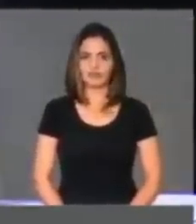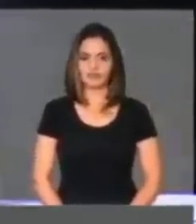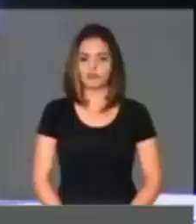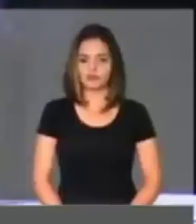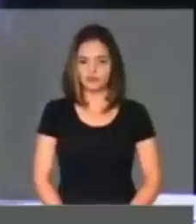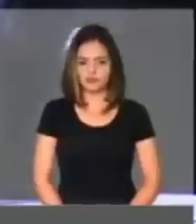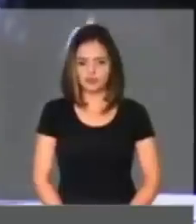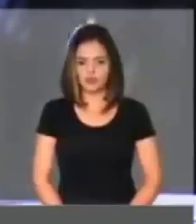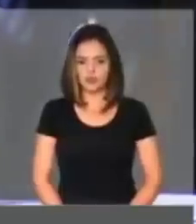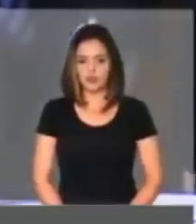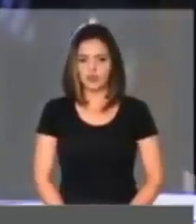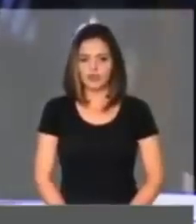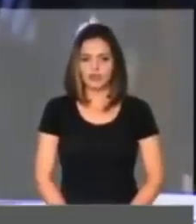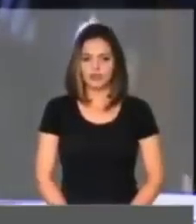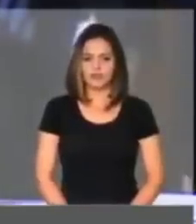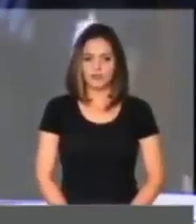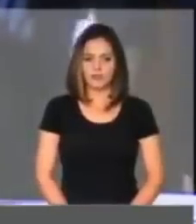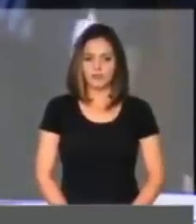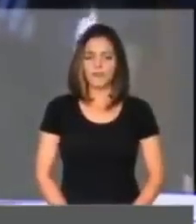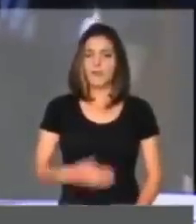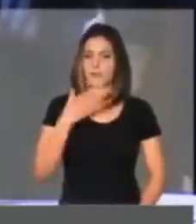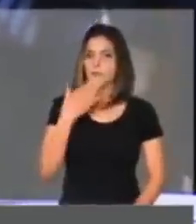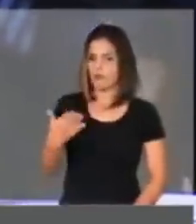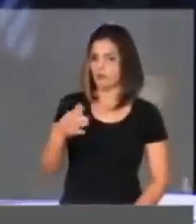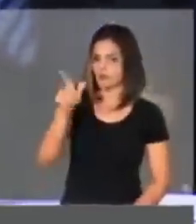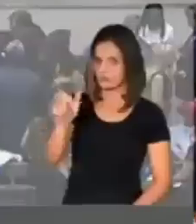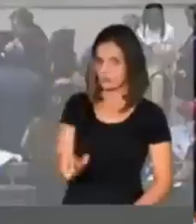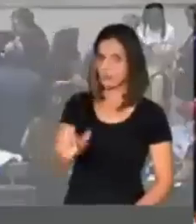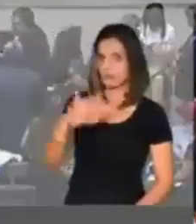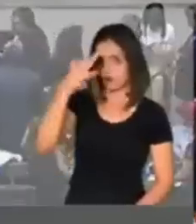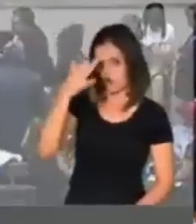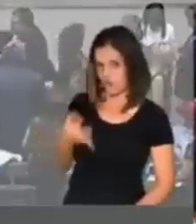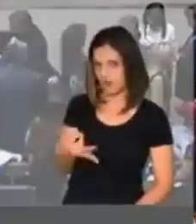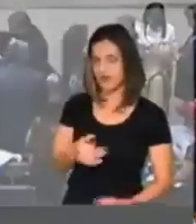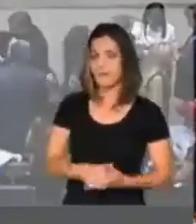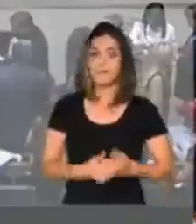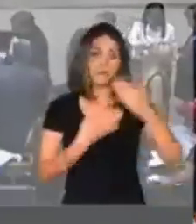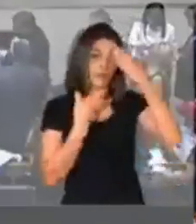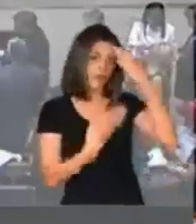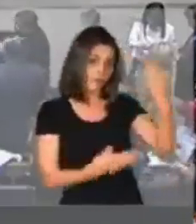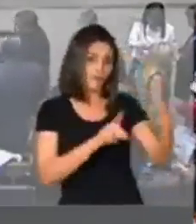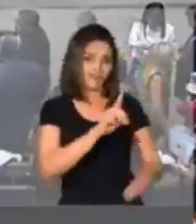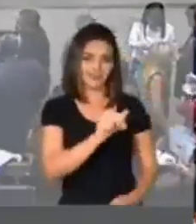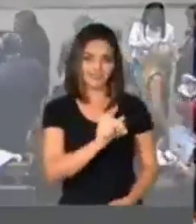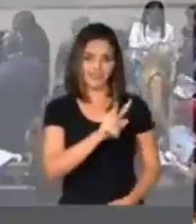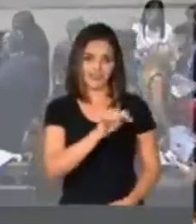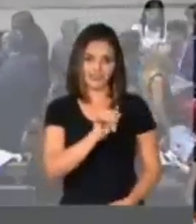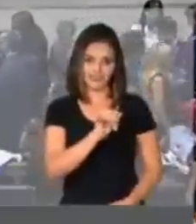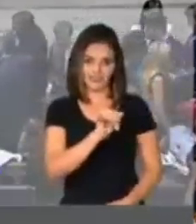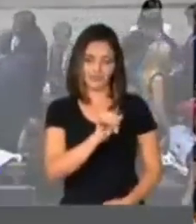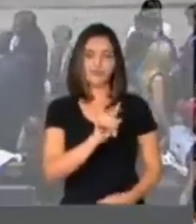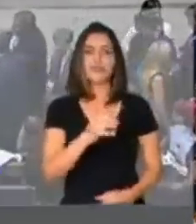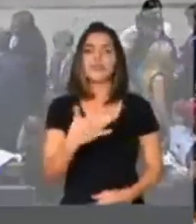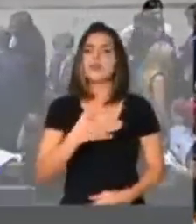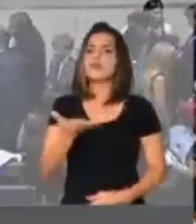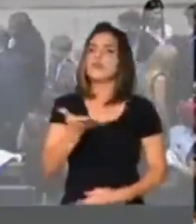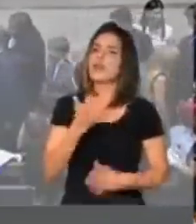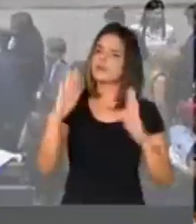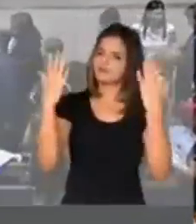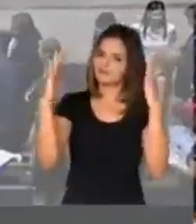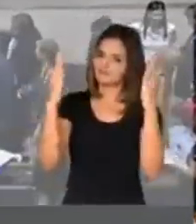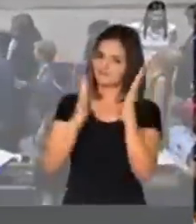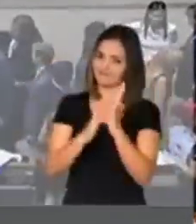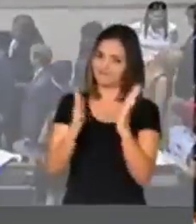passo pela liderança do Democratas. Peço a compreensão de Vossa Excelência. Edmilson. Obrigado, presidente Davi. Eu gostaria aqui de